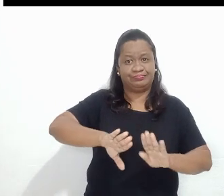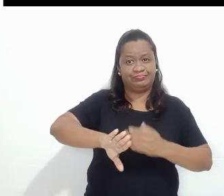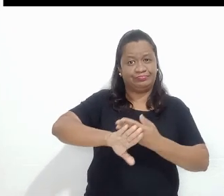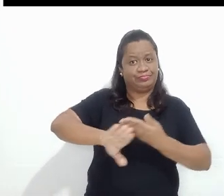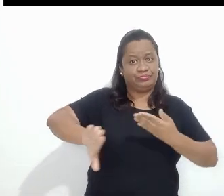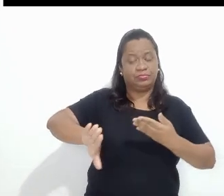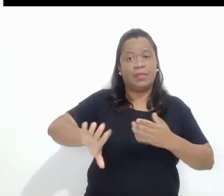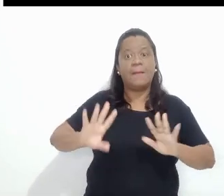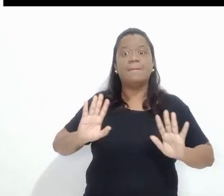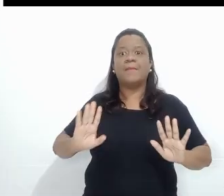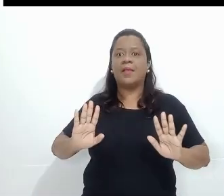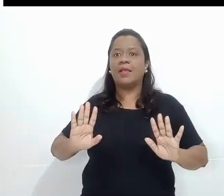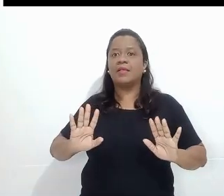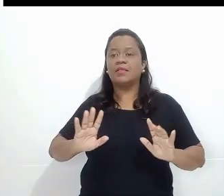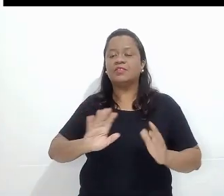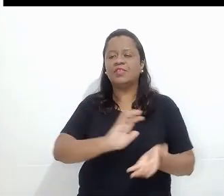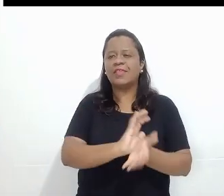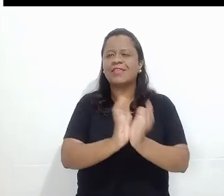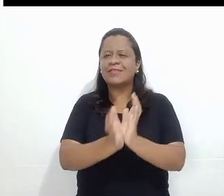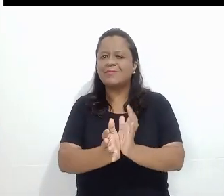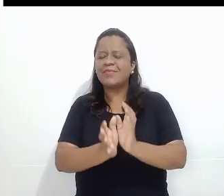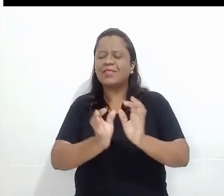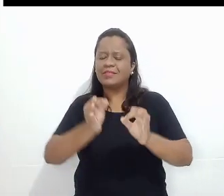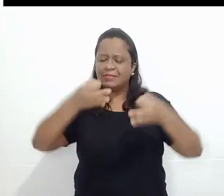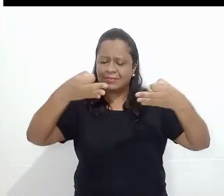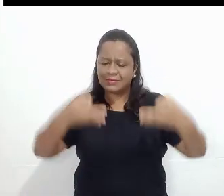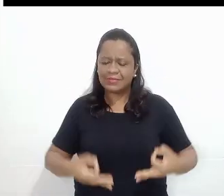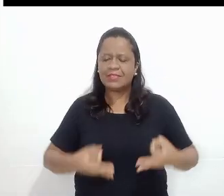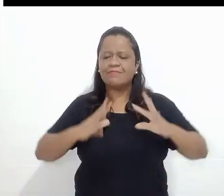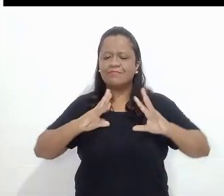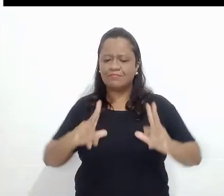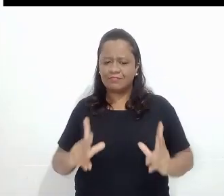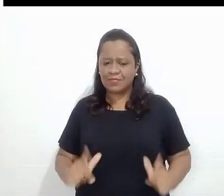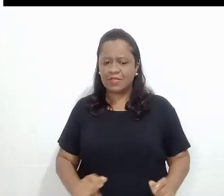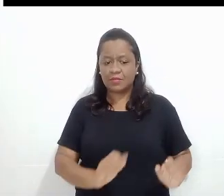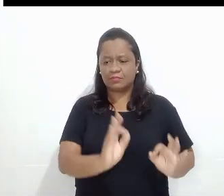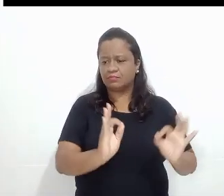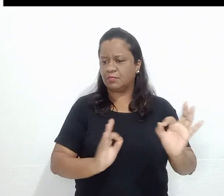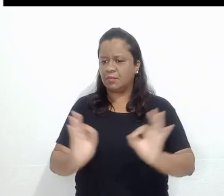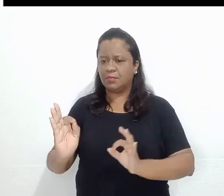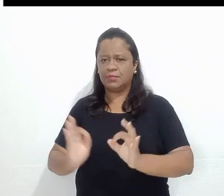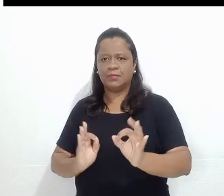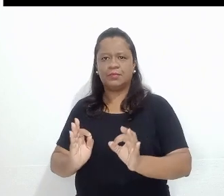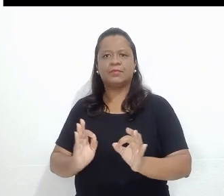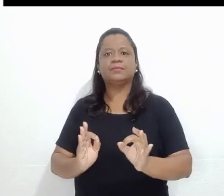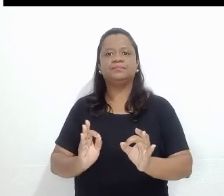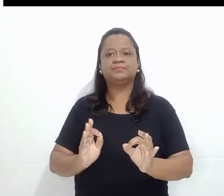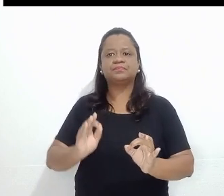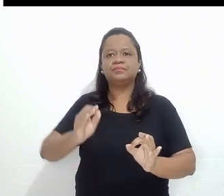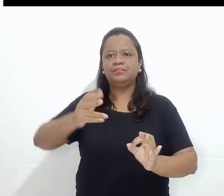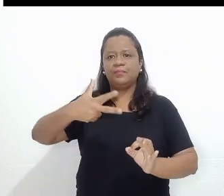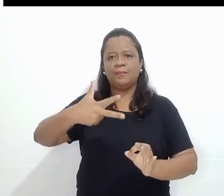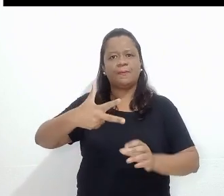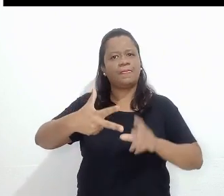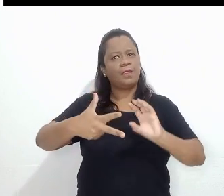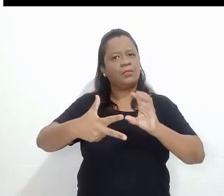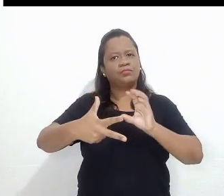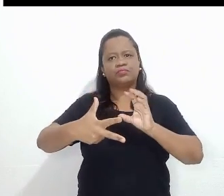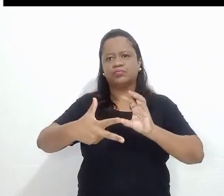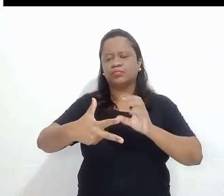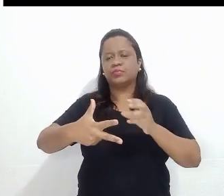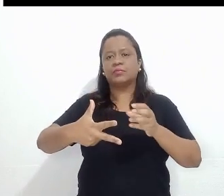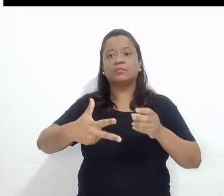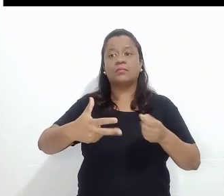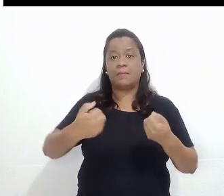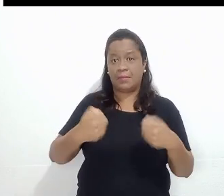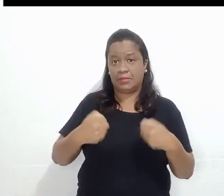tem que estar sempre tinindo de limpeza, tudo arrumadinho, tudo calibrado, tudo ali como tem